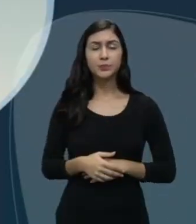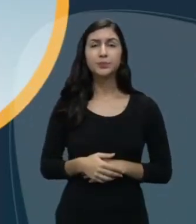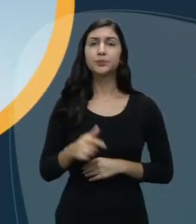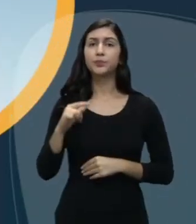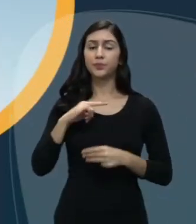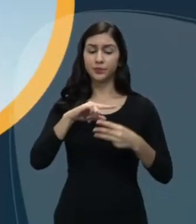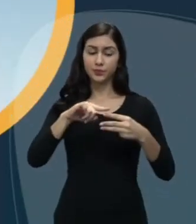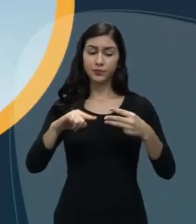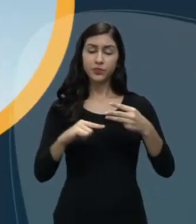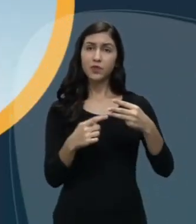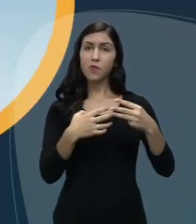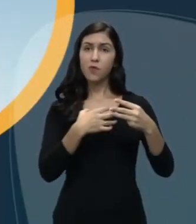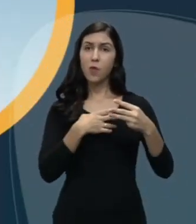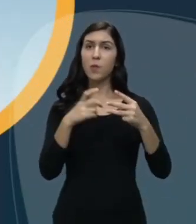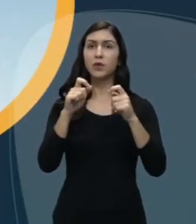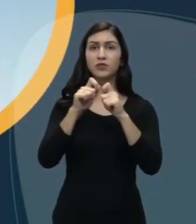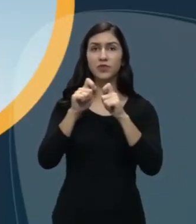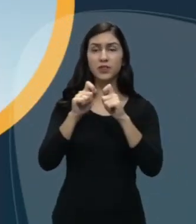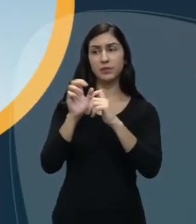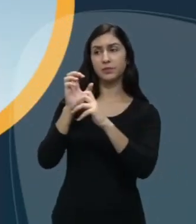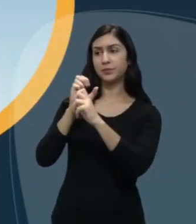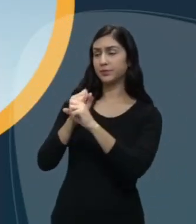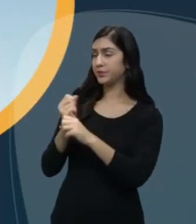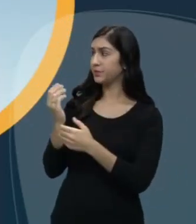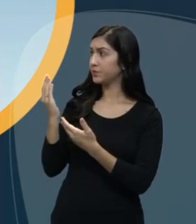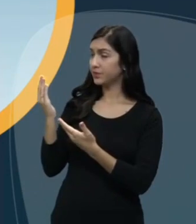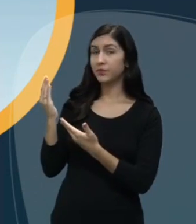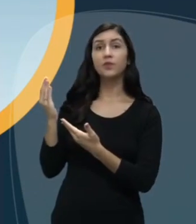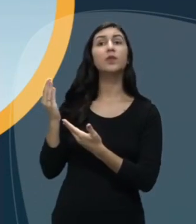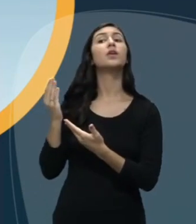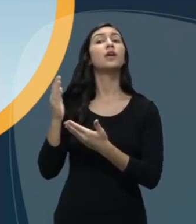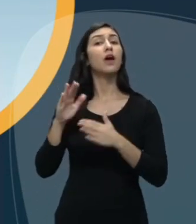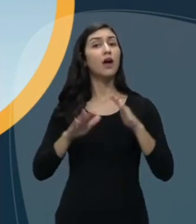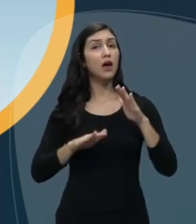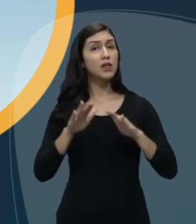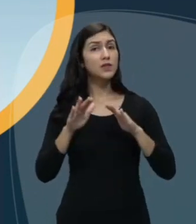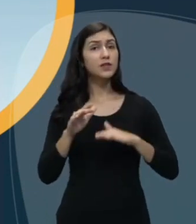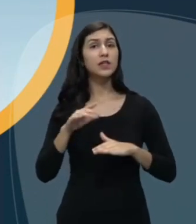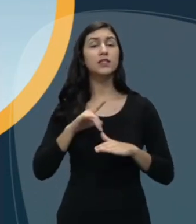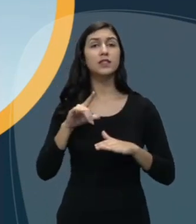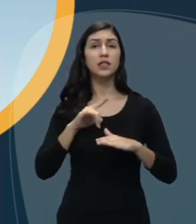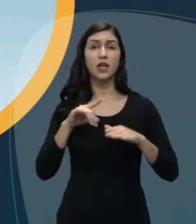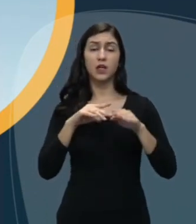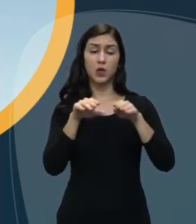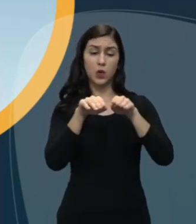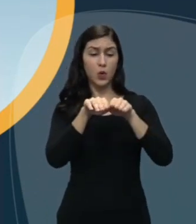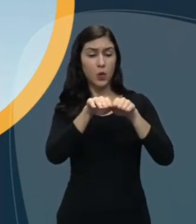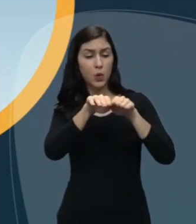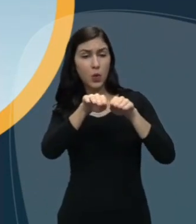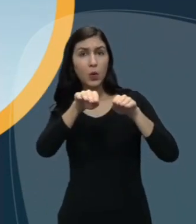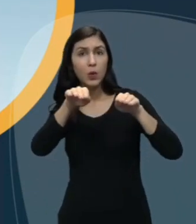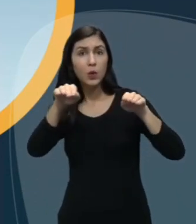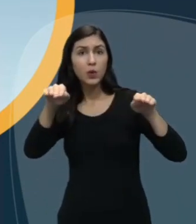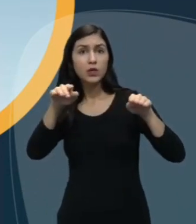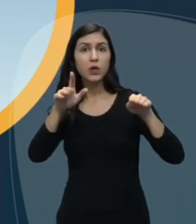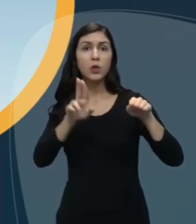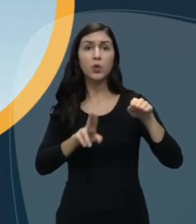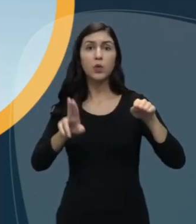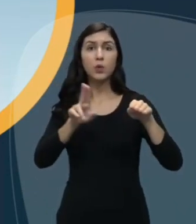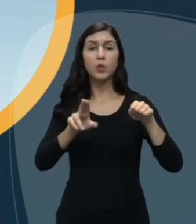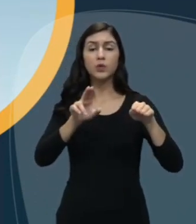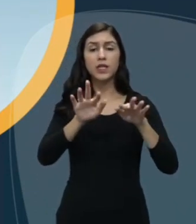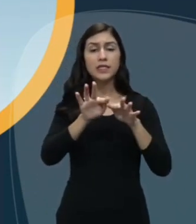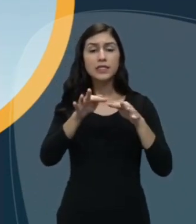Existem 3 maneiras de se fazer esse cálculo. Como na maioria dos casos a viga é horizontal, usamos a flexão